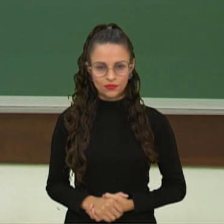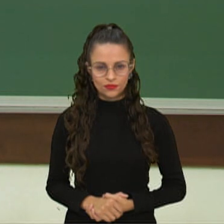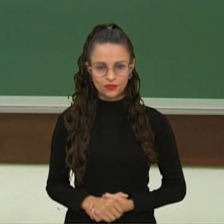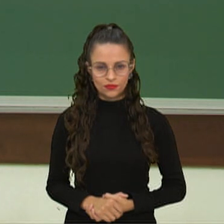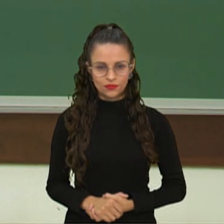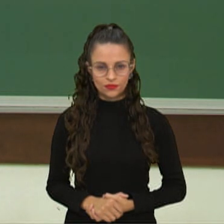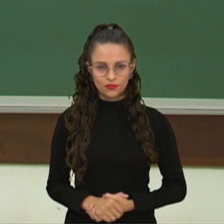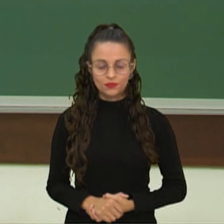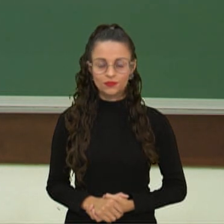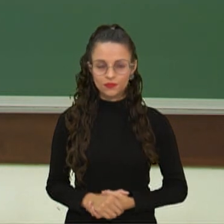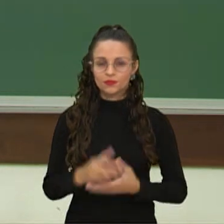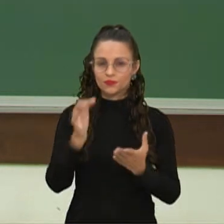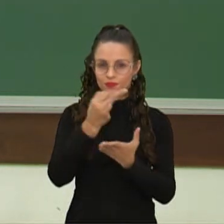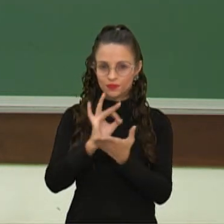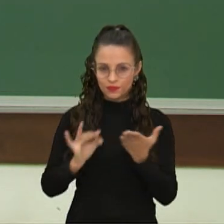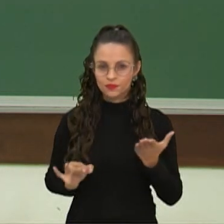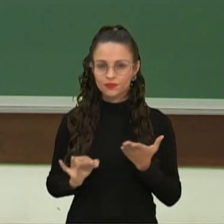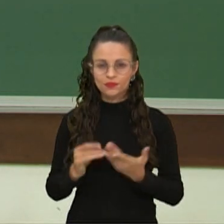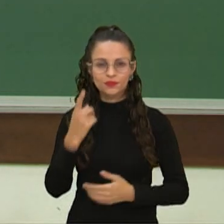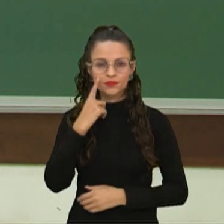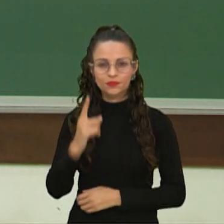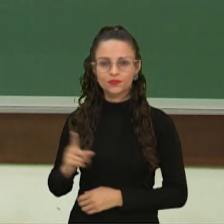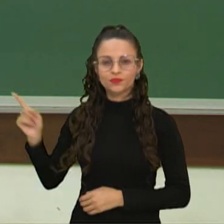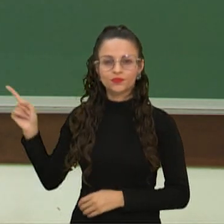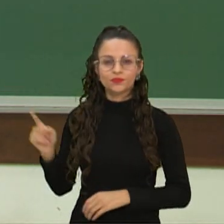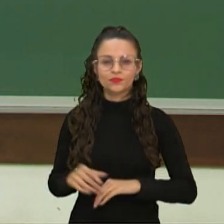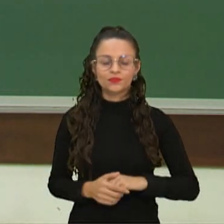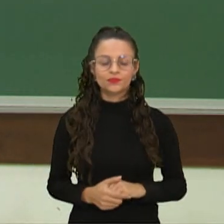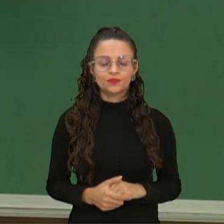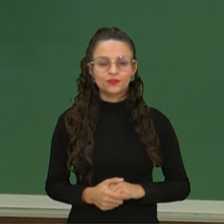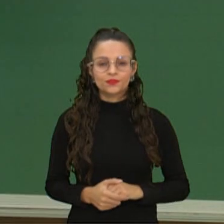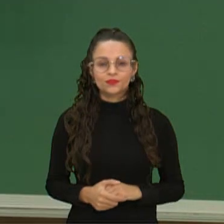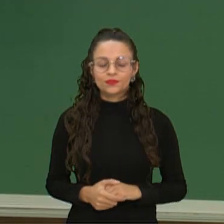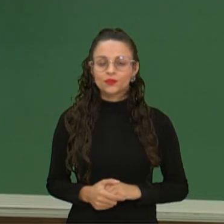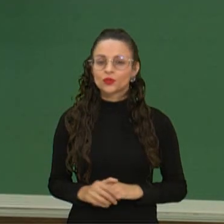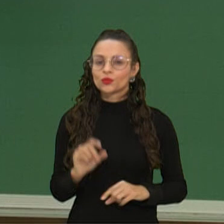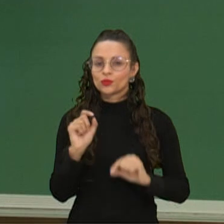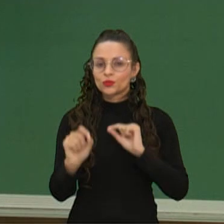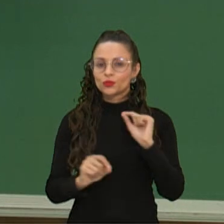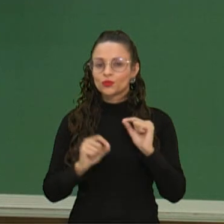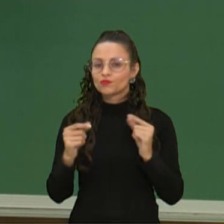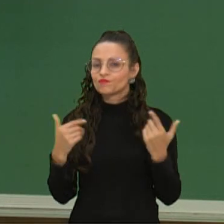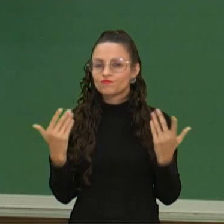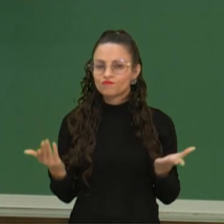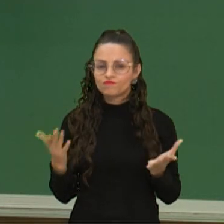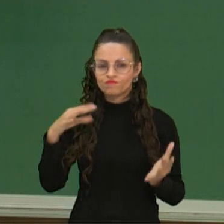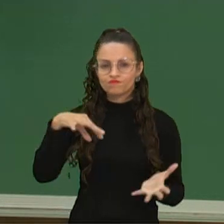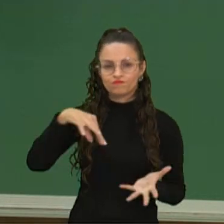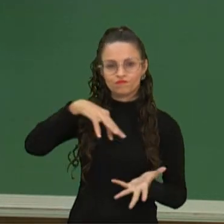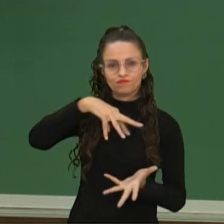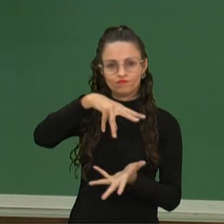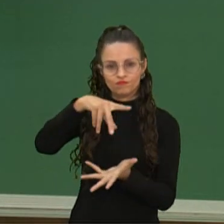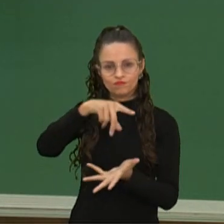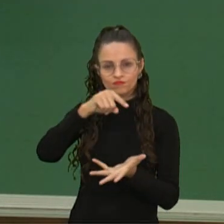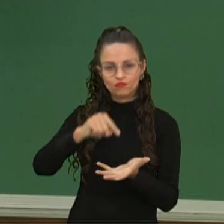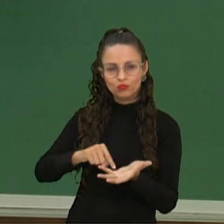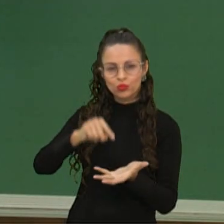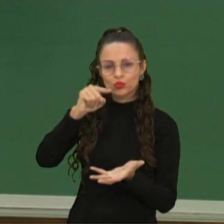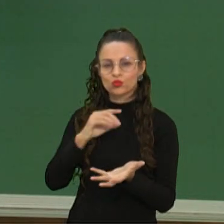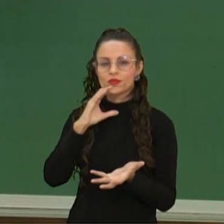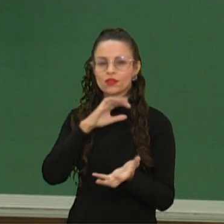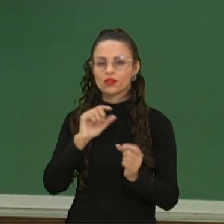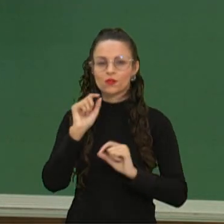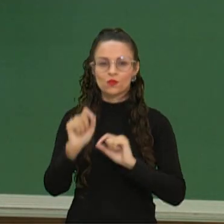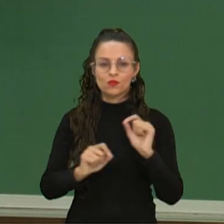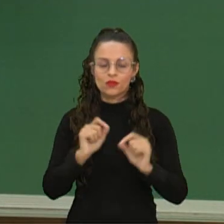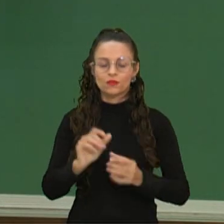Ok, let's check. Vamos checar então. Então, olha só. What's global warming? O que é o aquecimento global? It's the